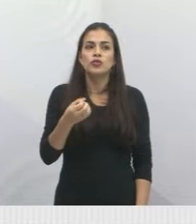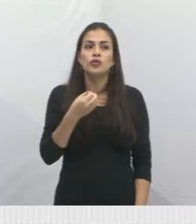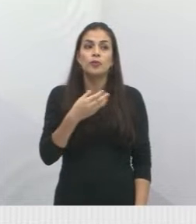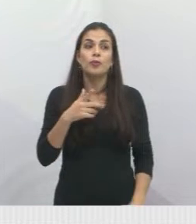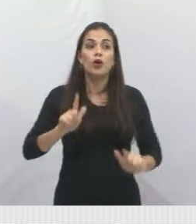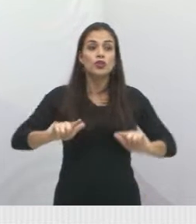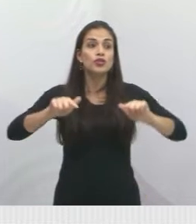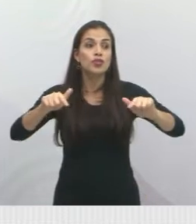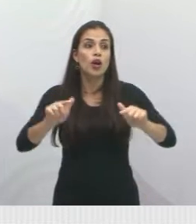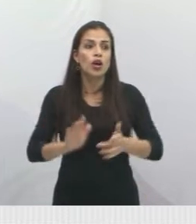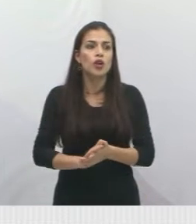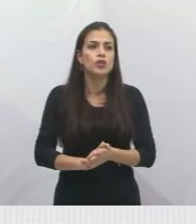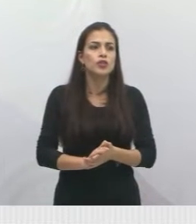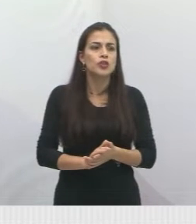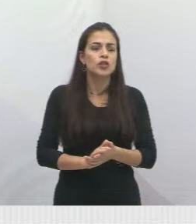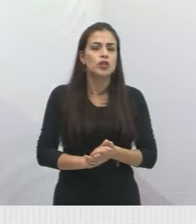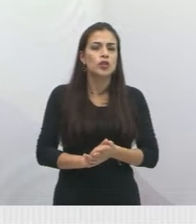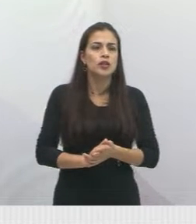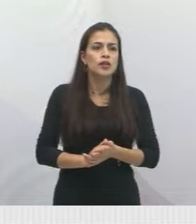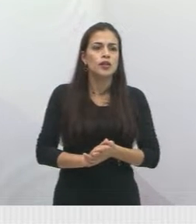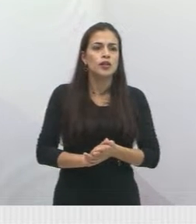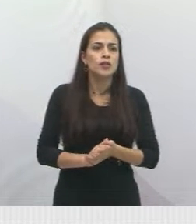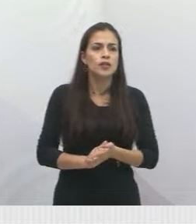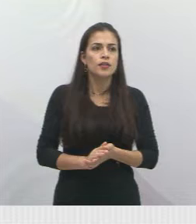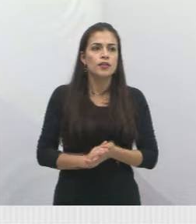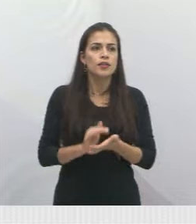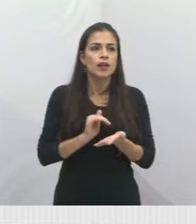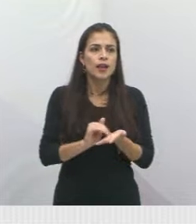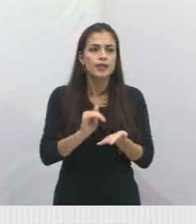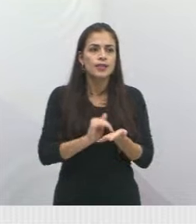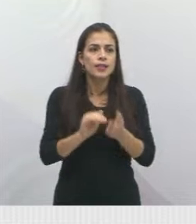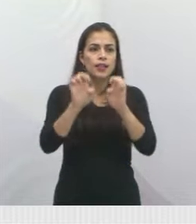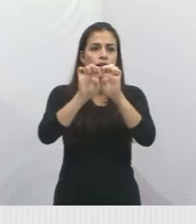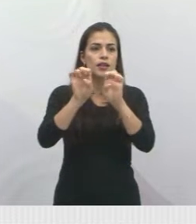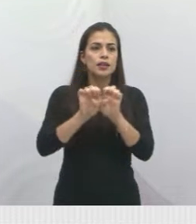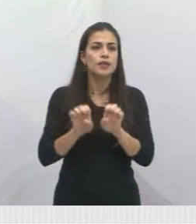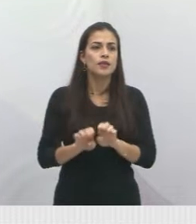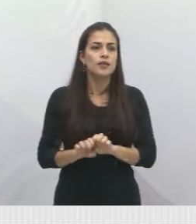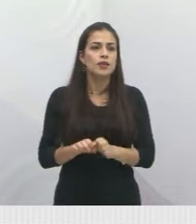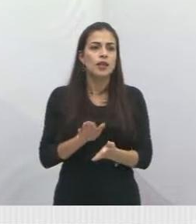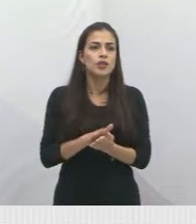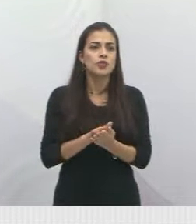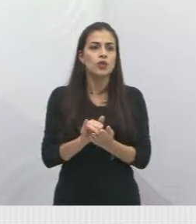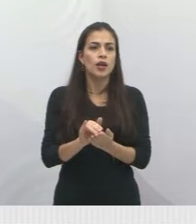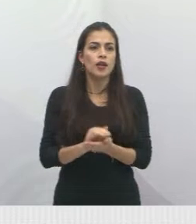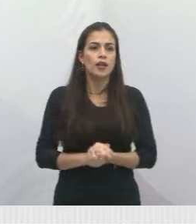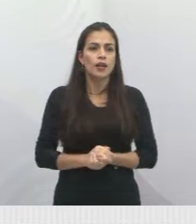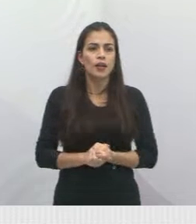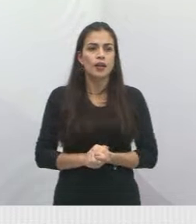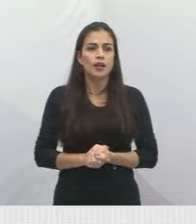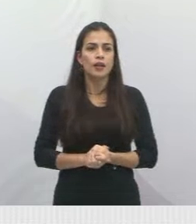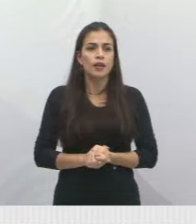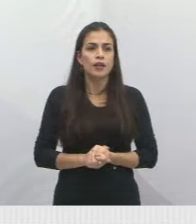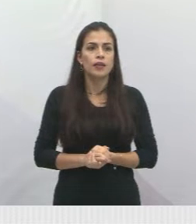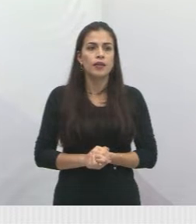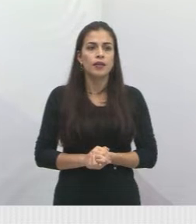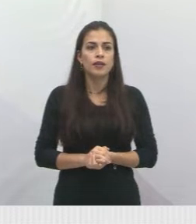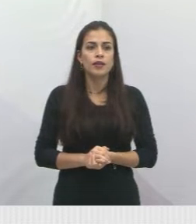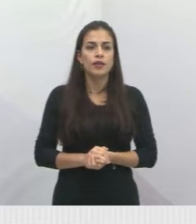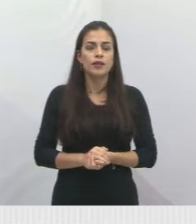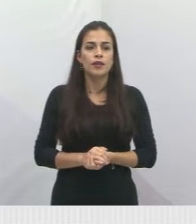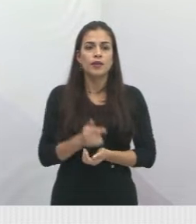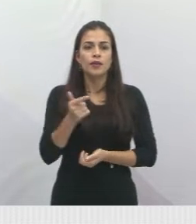nova missão frente à Secretaria de Infraestrutura aqui de Jacareí. O